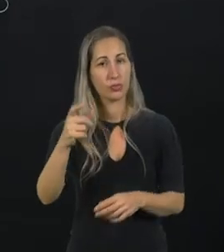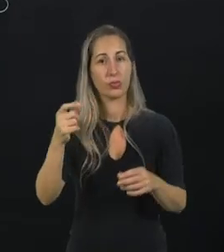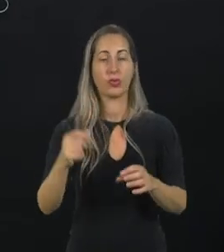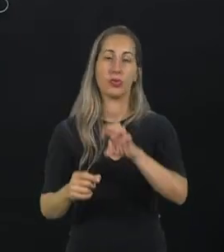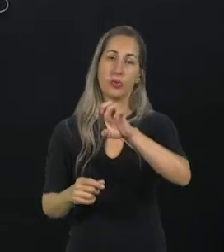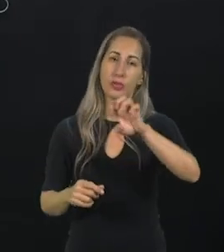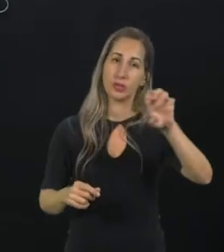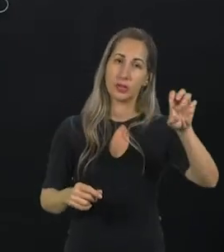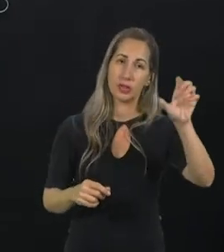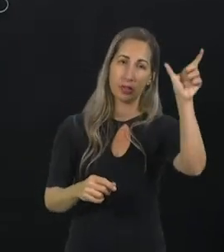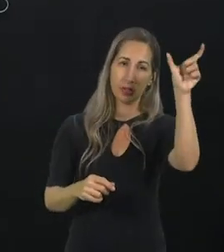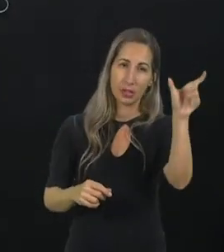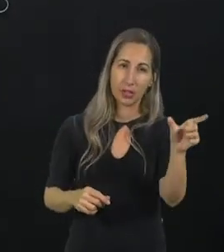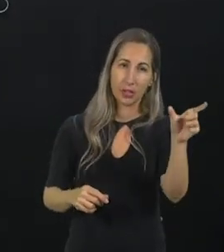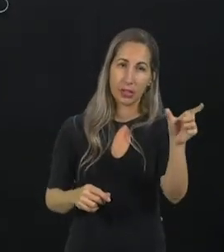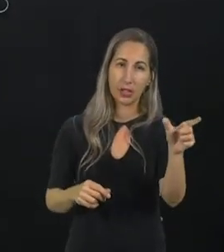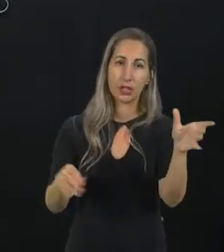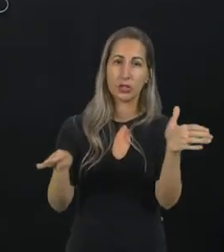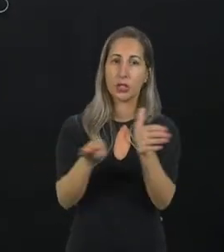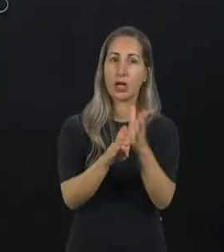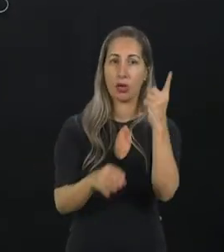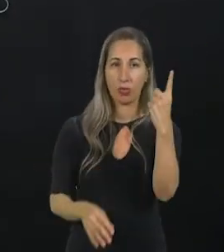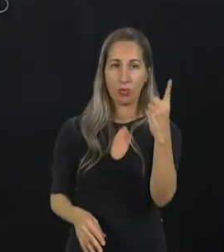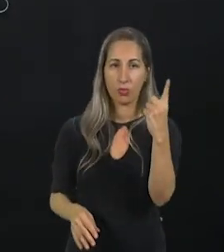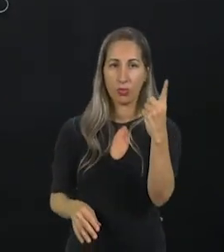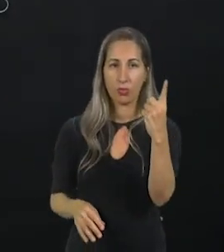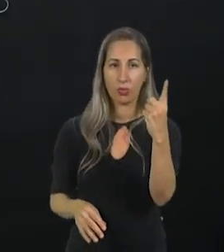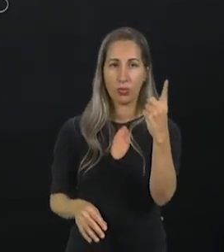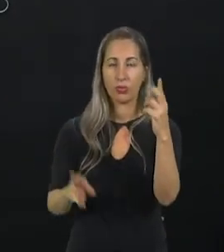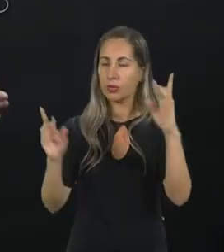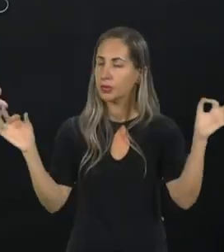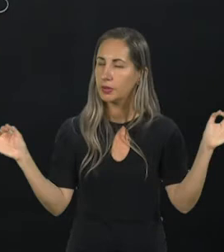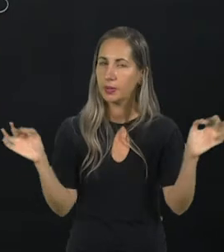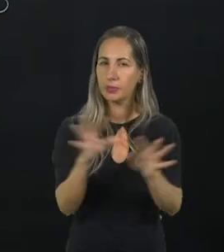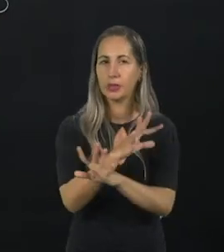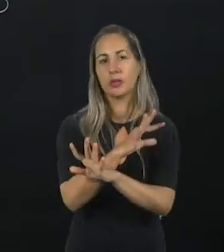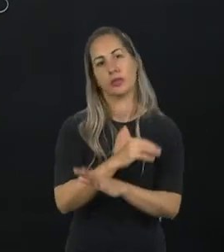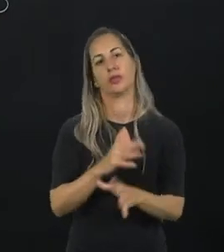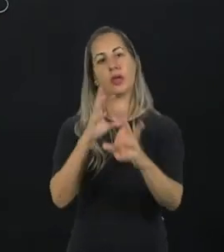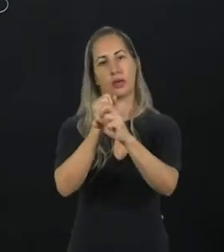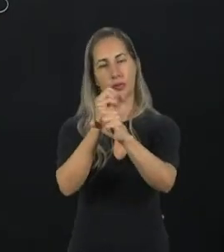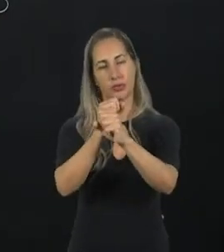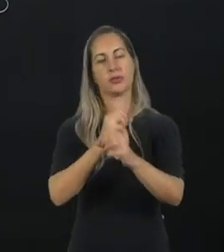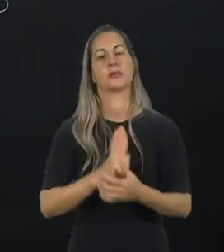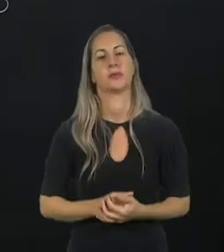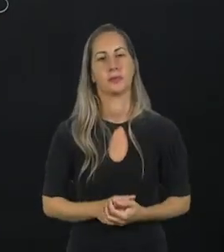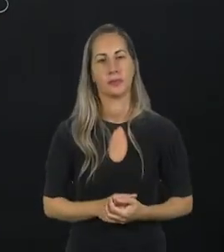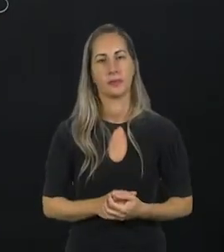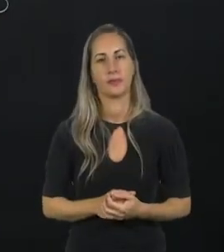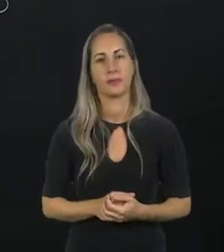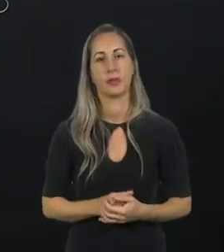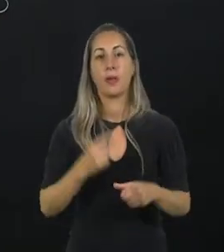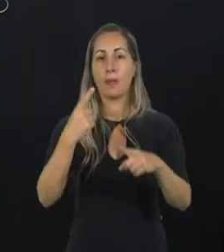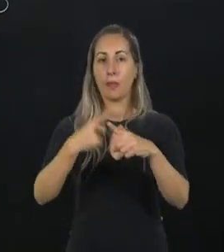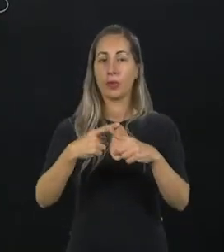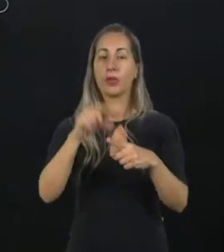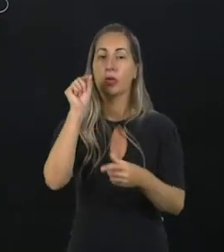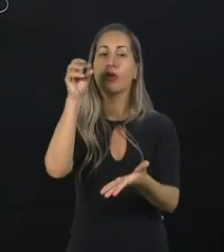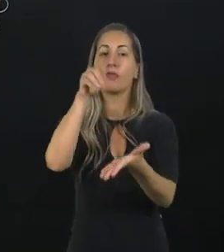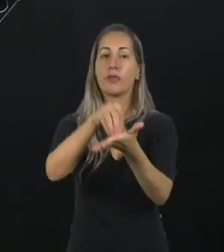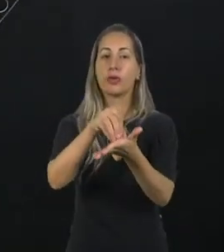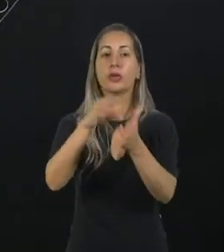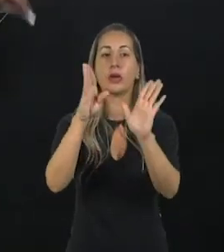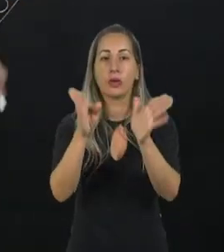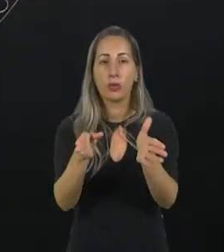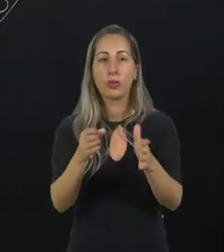lado esquerdo na coluna chegar ao número 1, então finalizamos a nossa decomposição. O que nos resta aqui